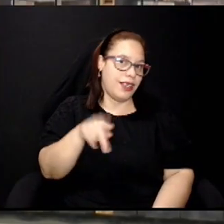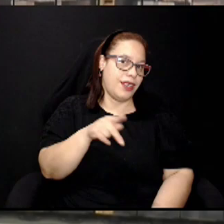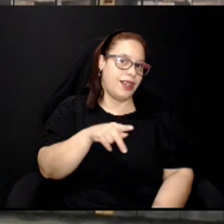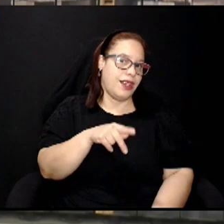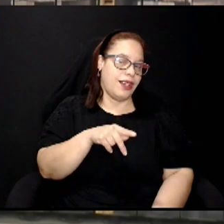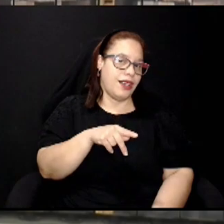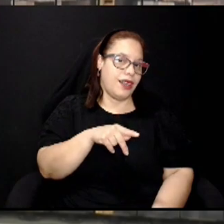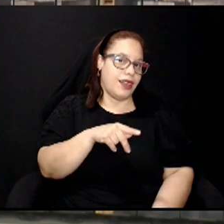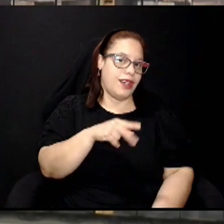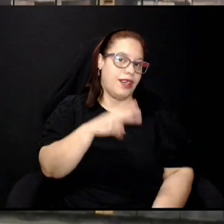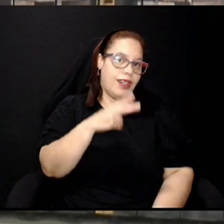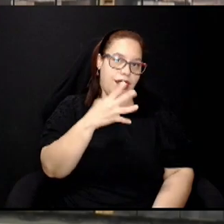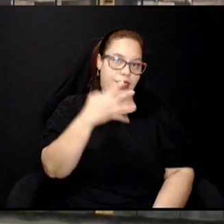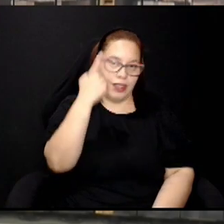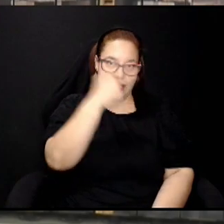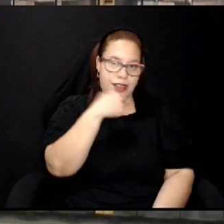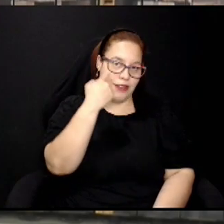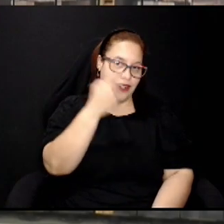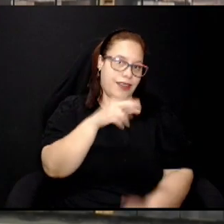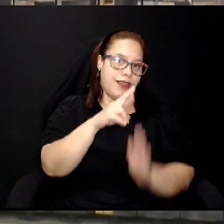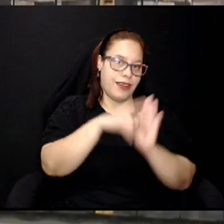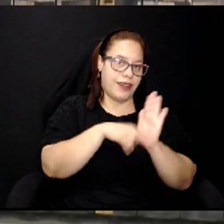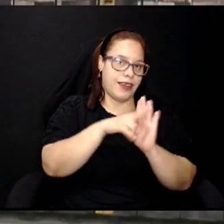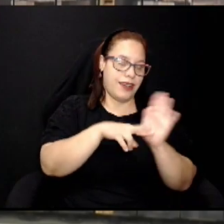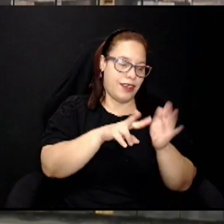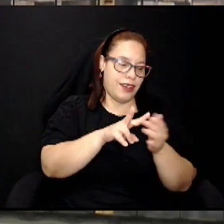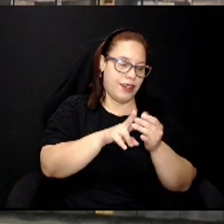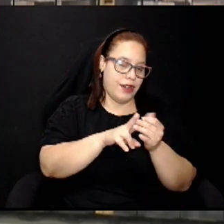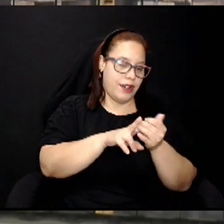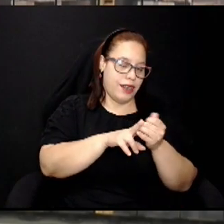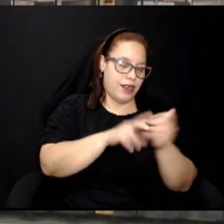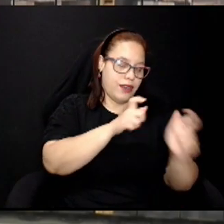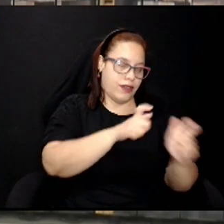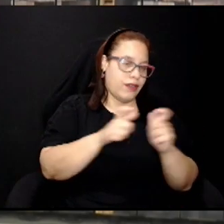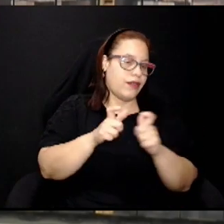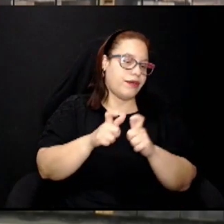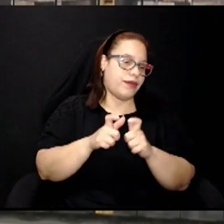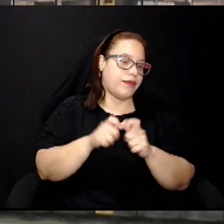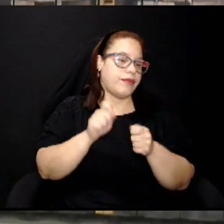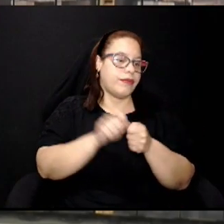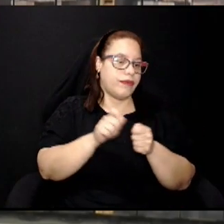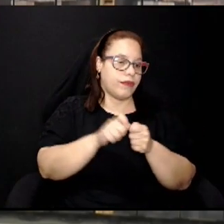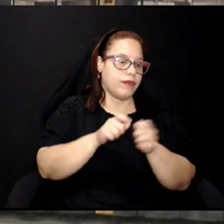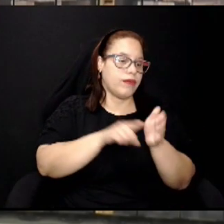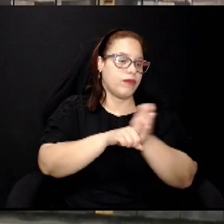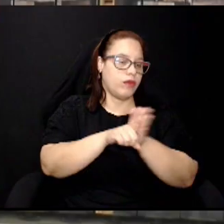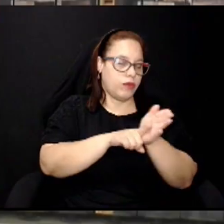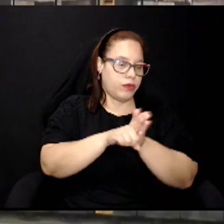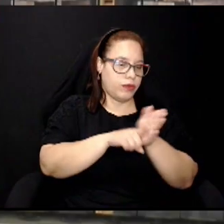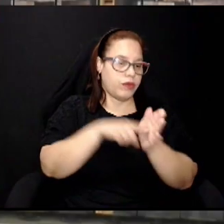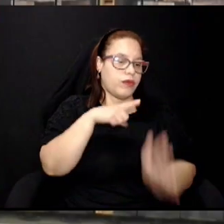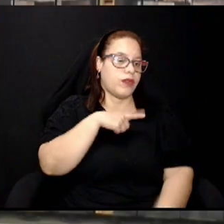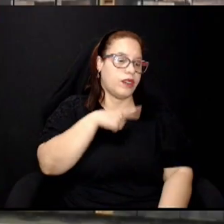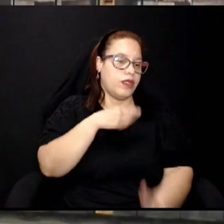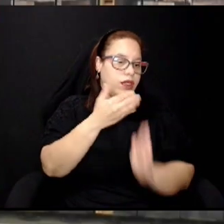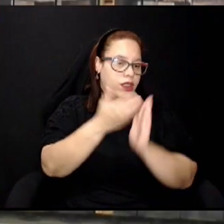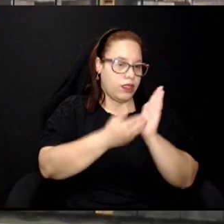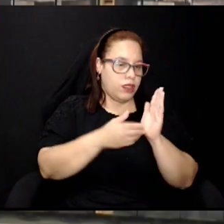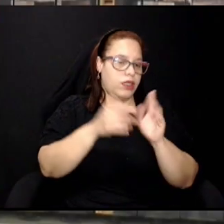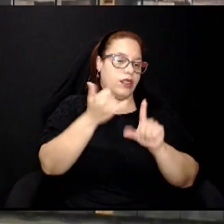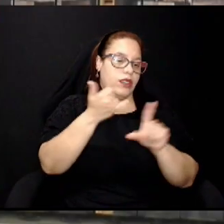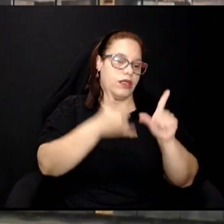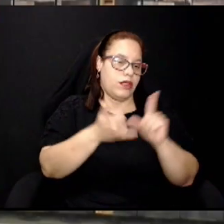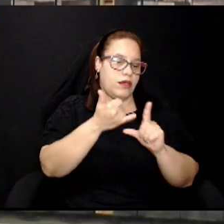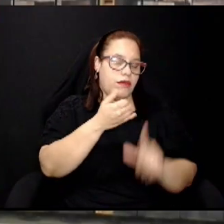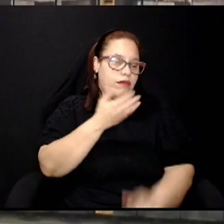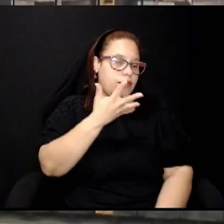24 horas, é relatório, é tudo isso. Então, ter um lugar para fazer essa pesquisa e ter esse material lúdico é muito rico, né?